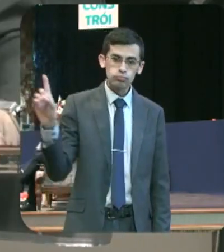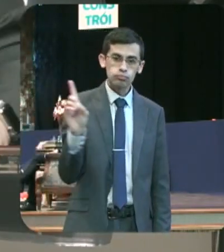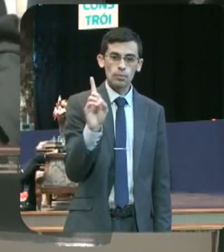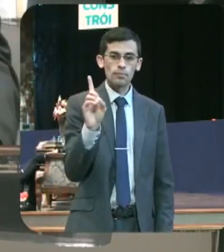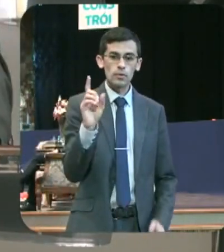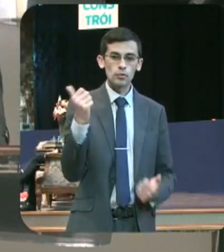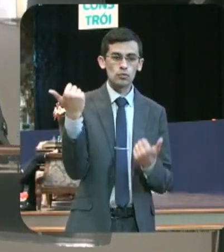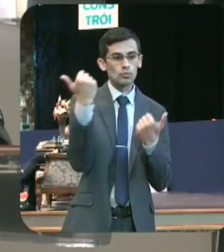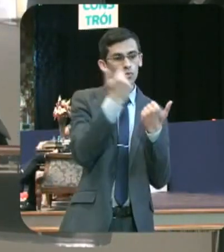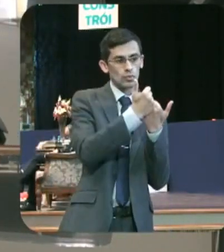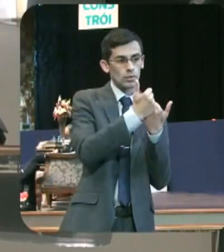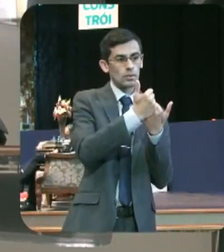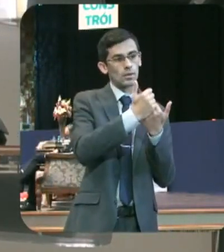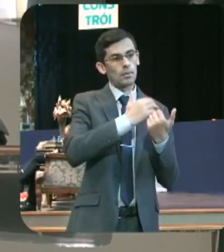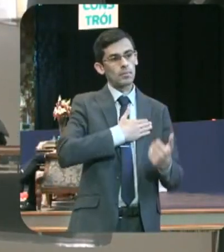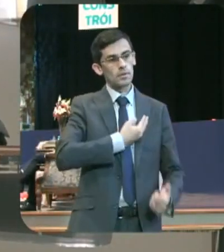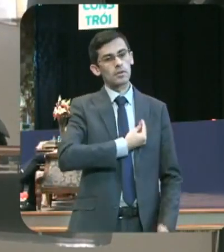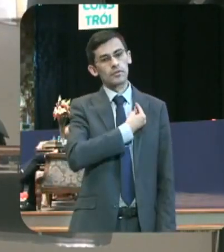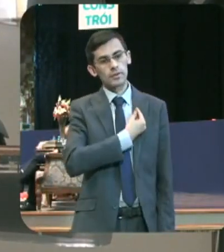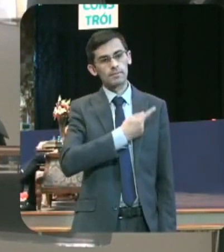intencional.